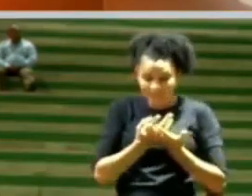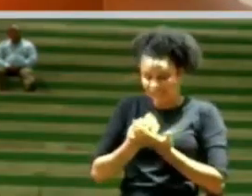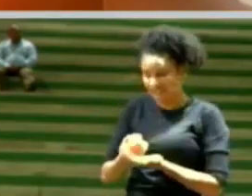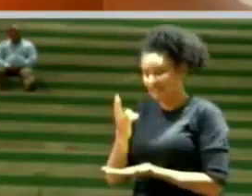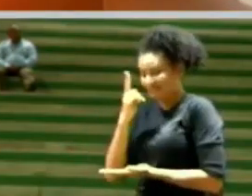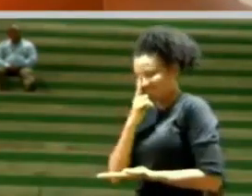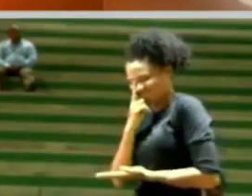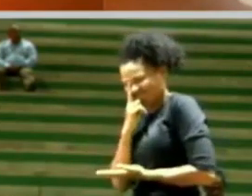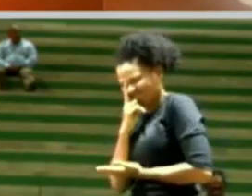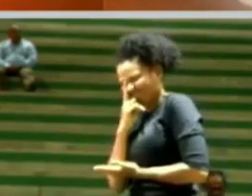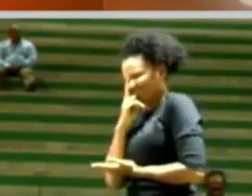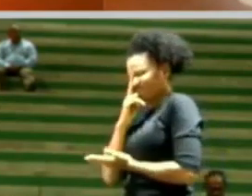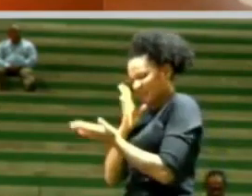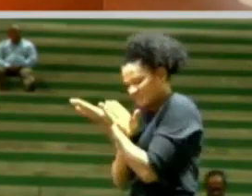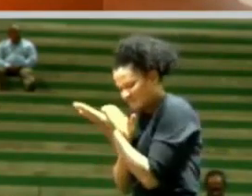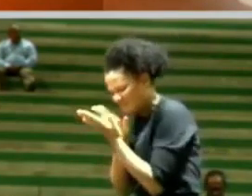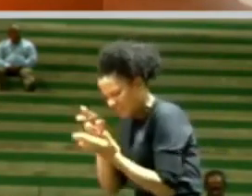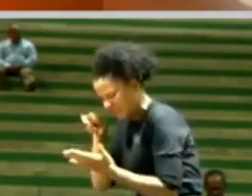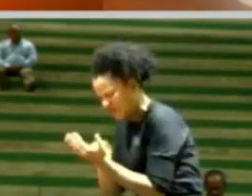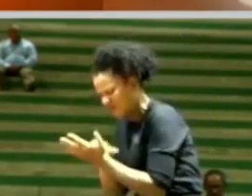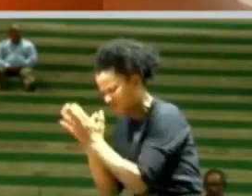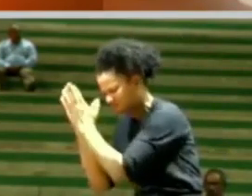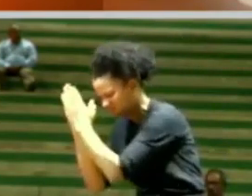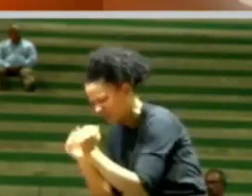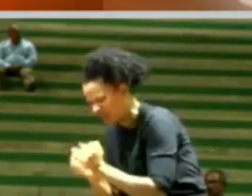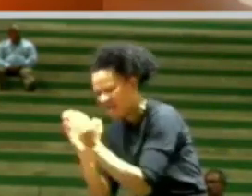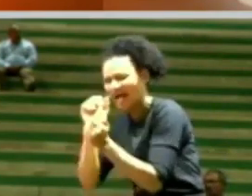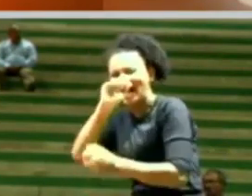dizendo: aviva,